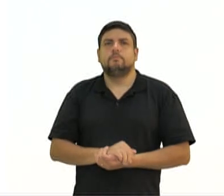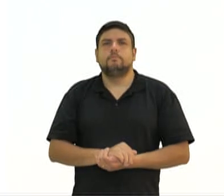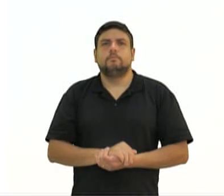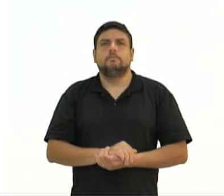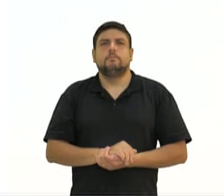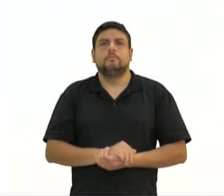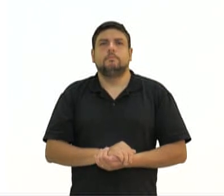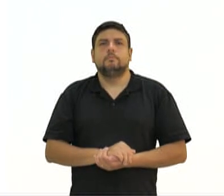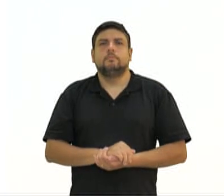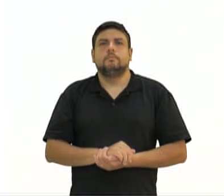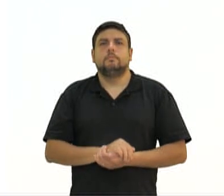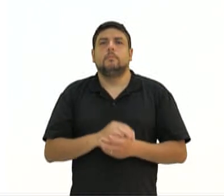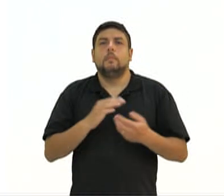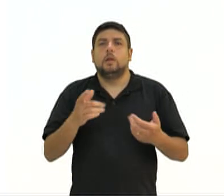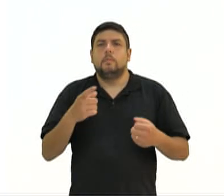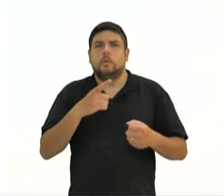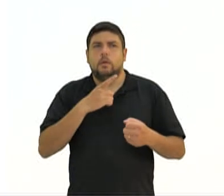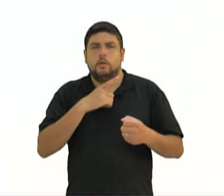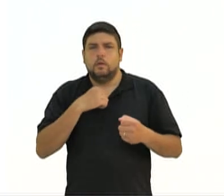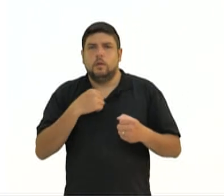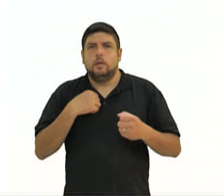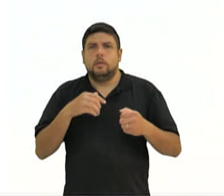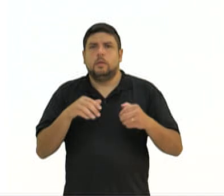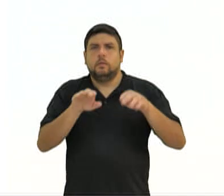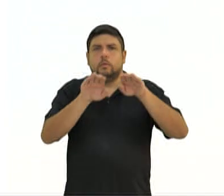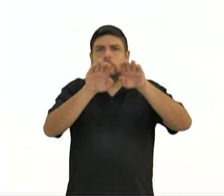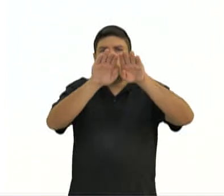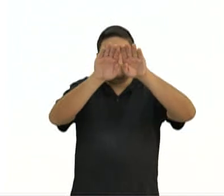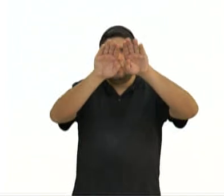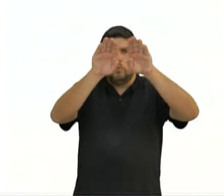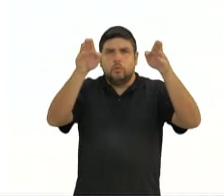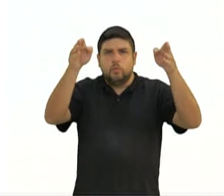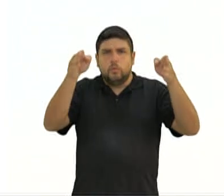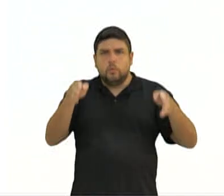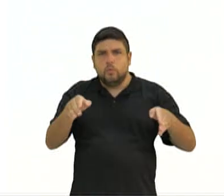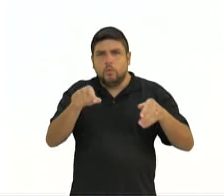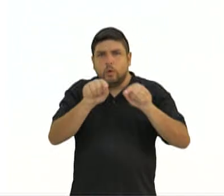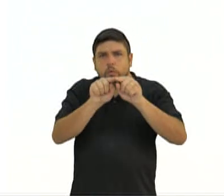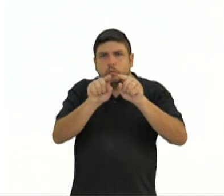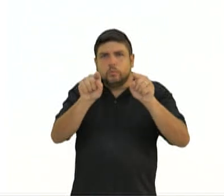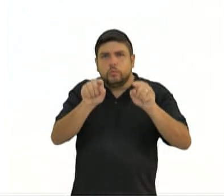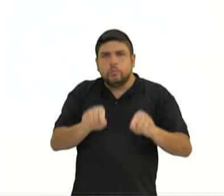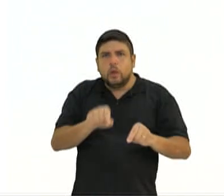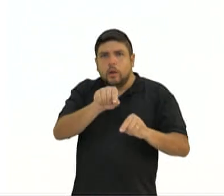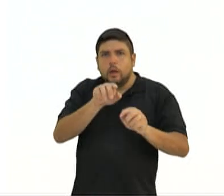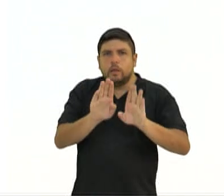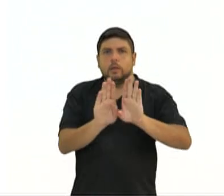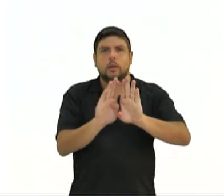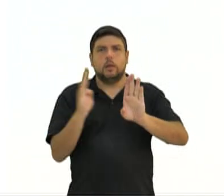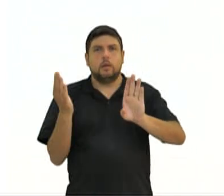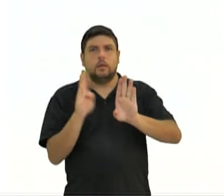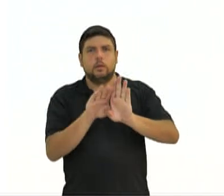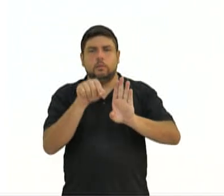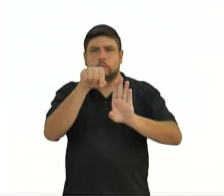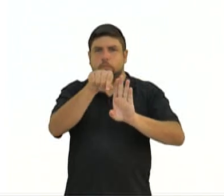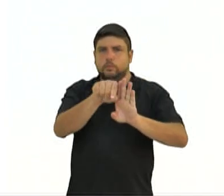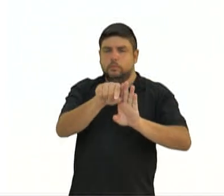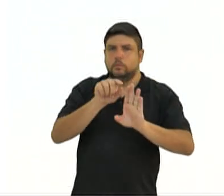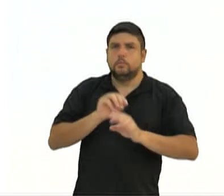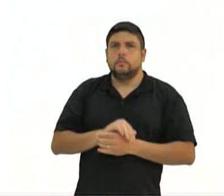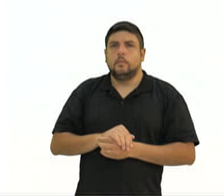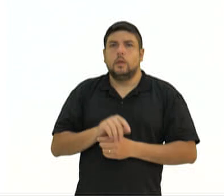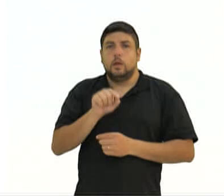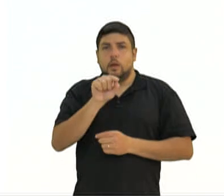Aqui, ó, nós temos a Porta do Sol desse sítio arqueológico de Calasaia, né? E